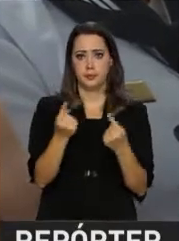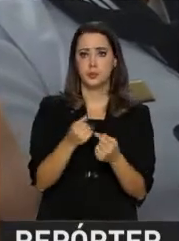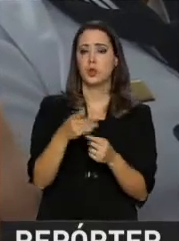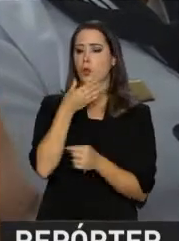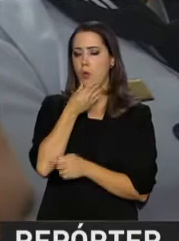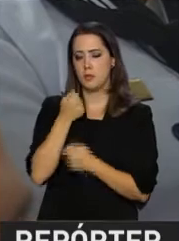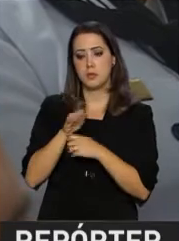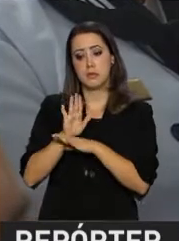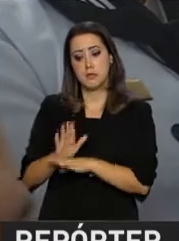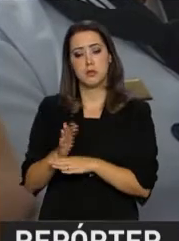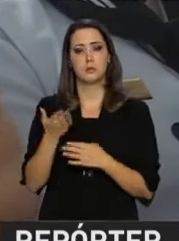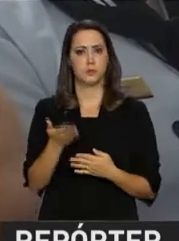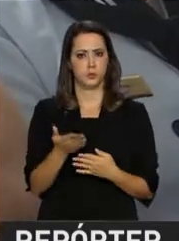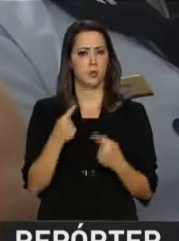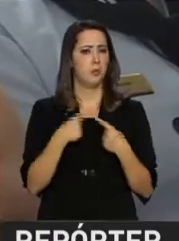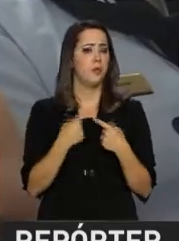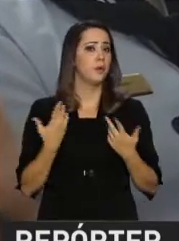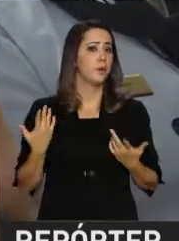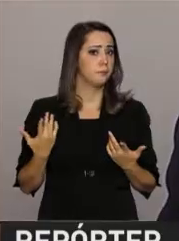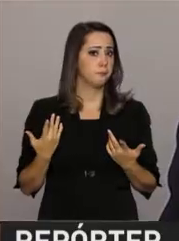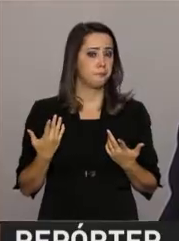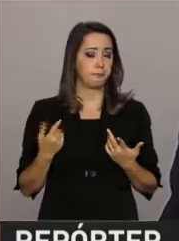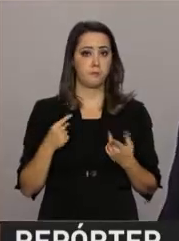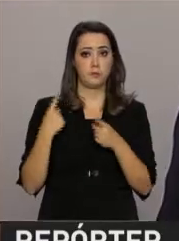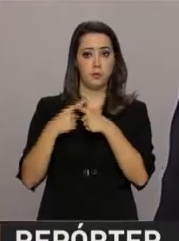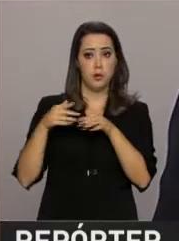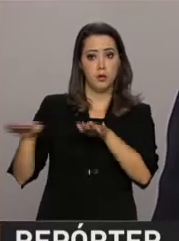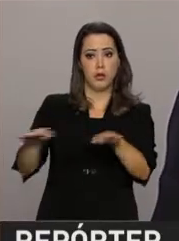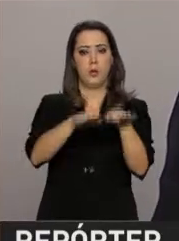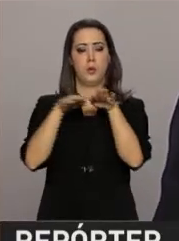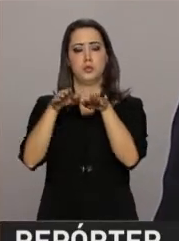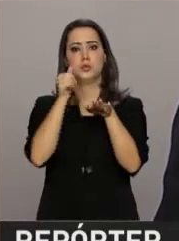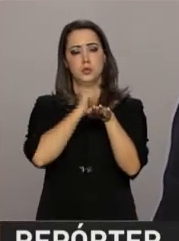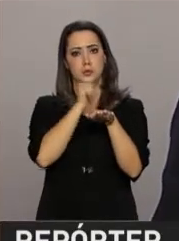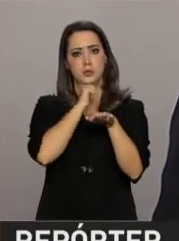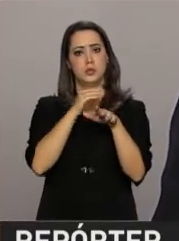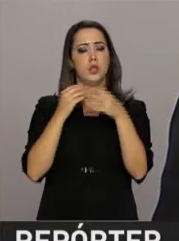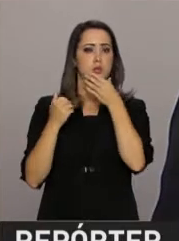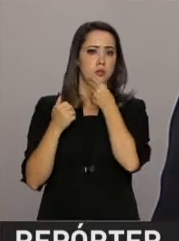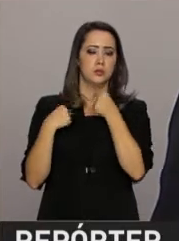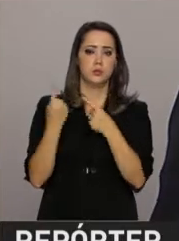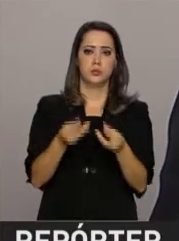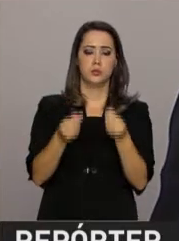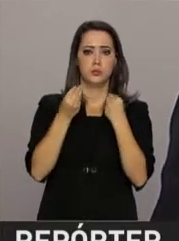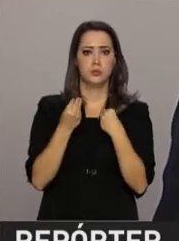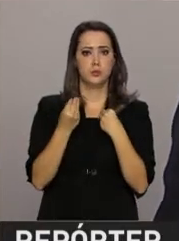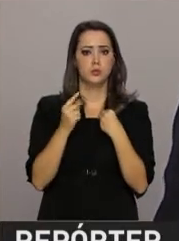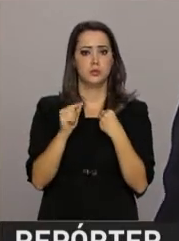apoiados por uma razão muito simples a igualdade conquistada pelas mulheres nos fará